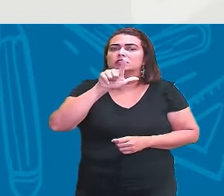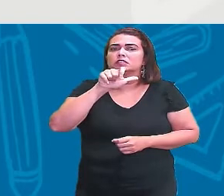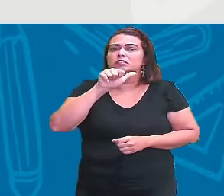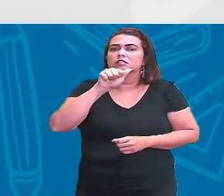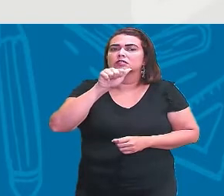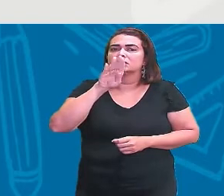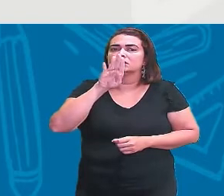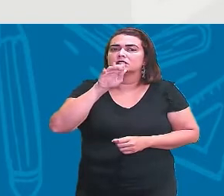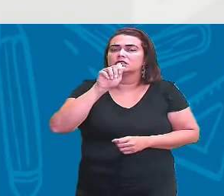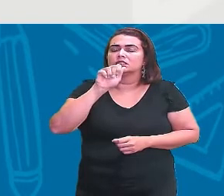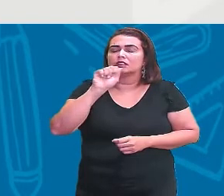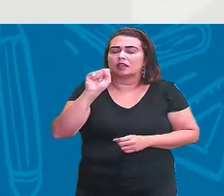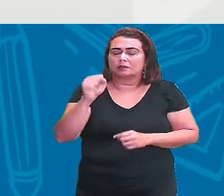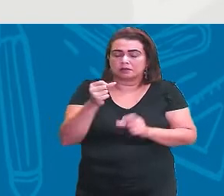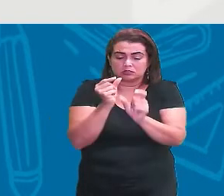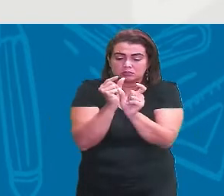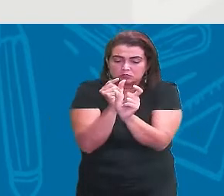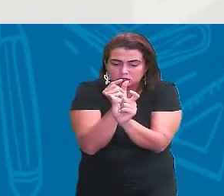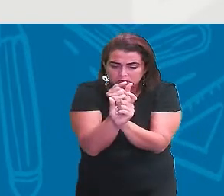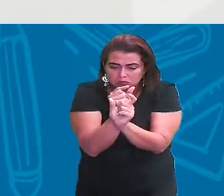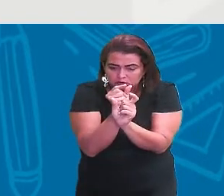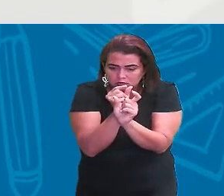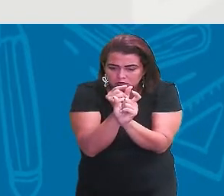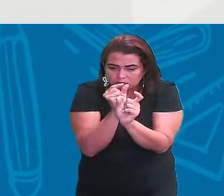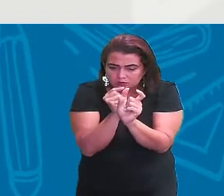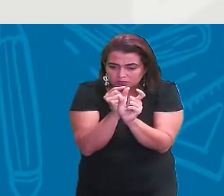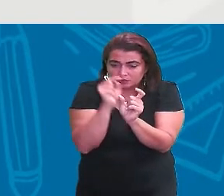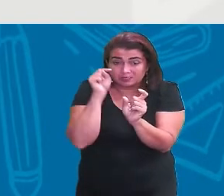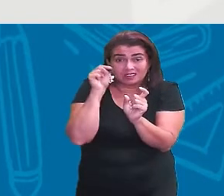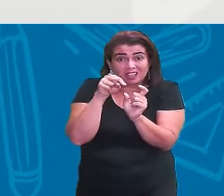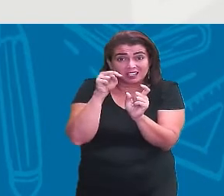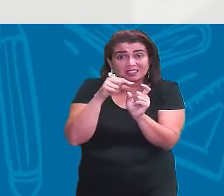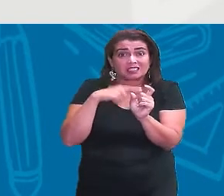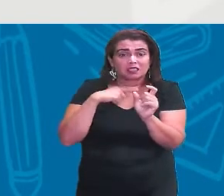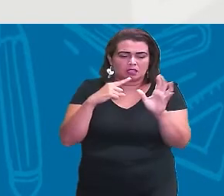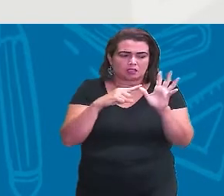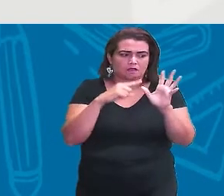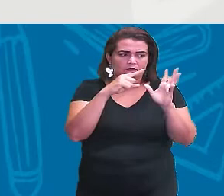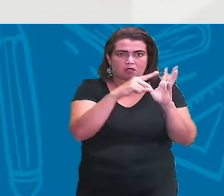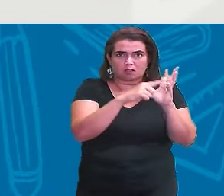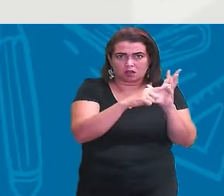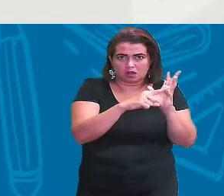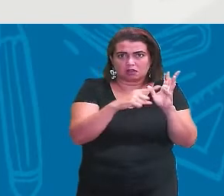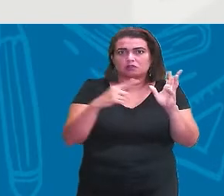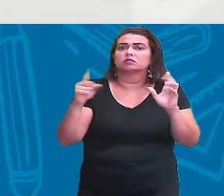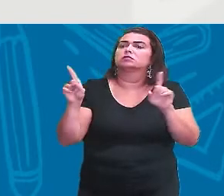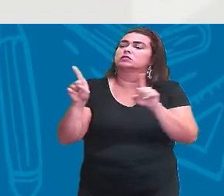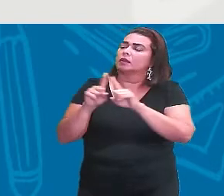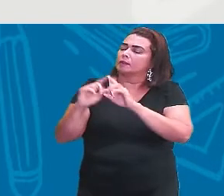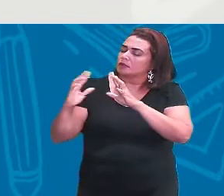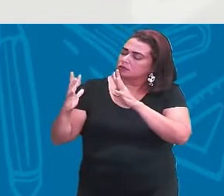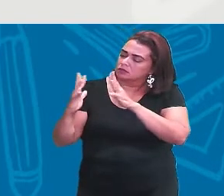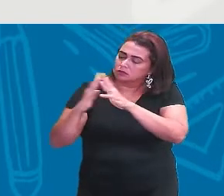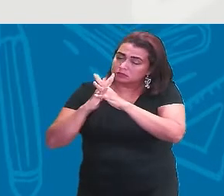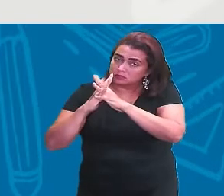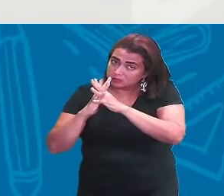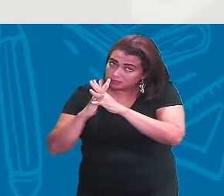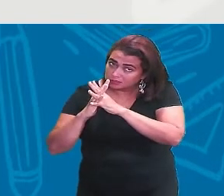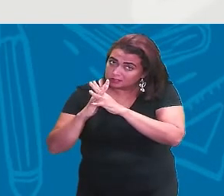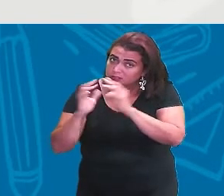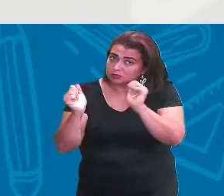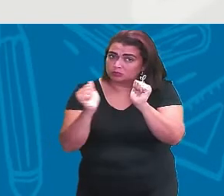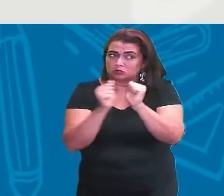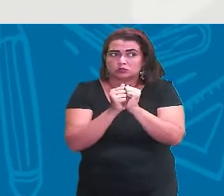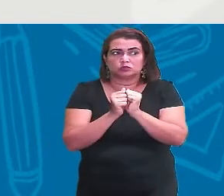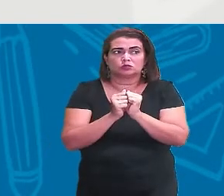As sílabas, elas são compostas por vogal e consoante.